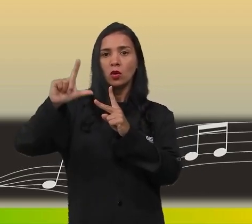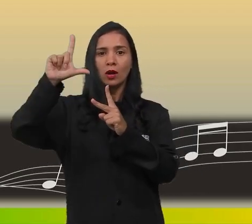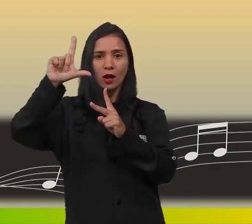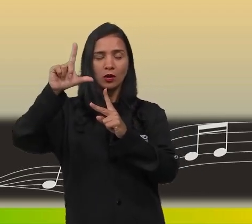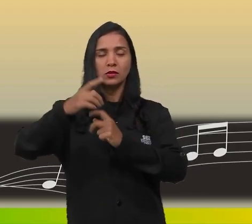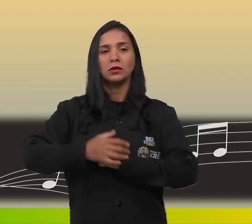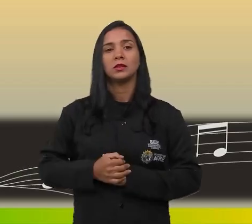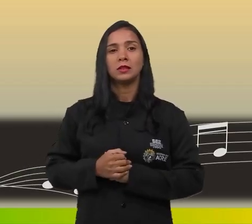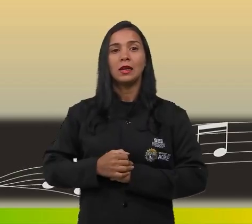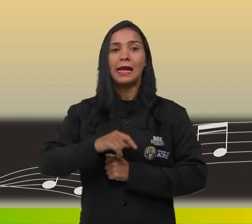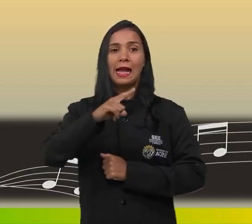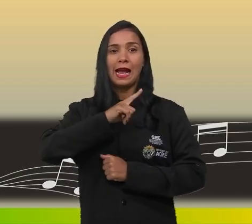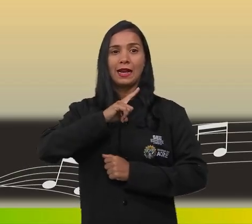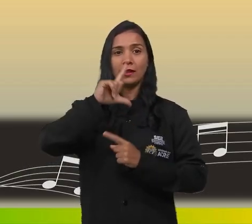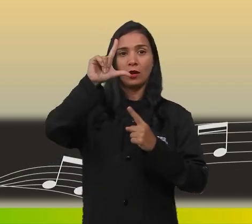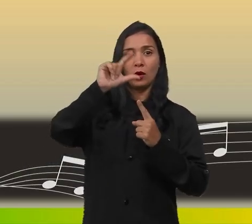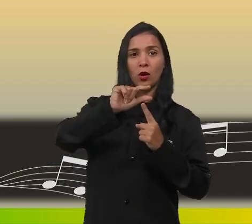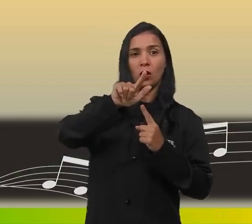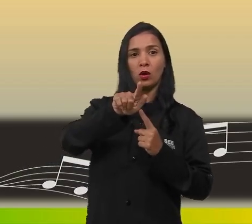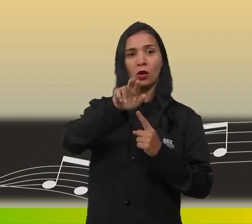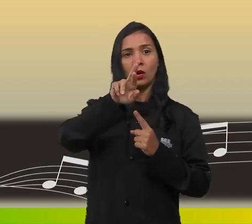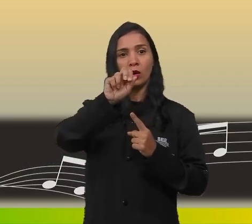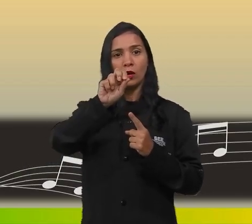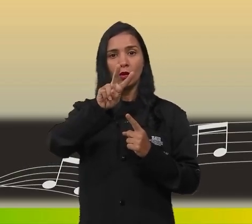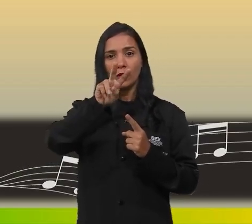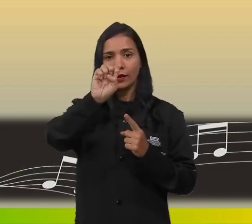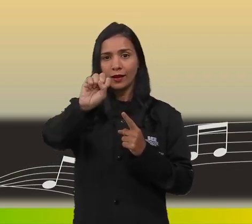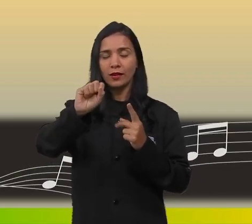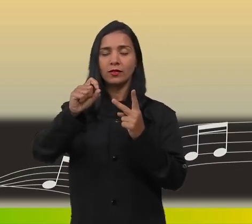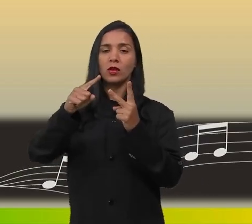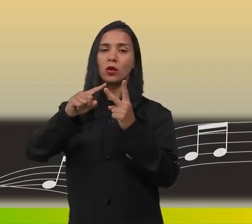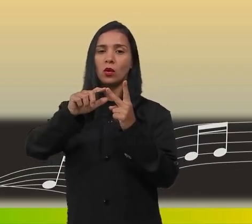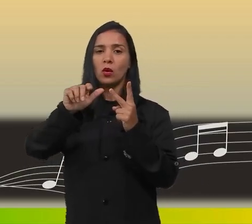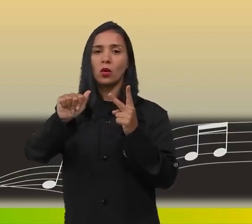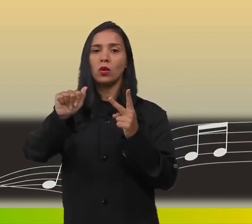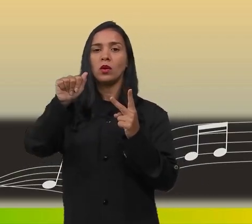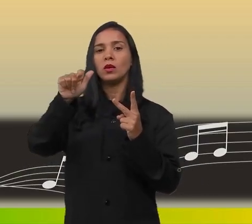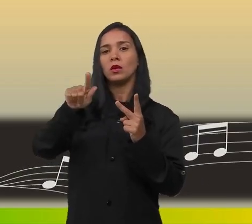como grave, baixo ou agudo, alto,